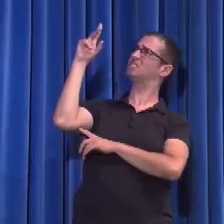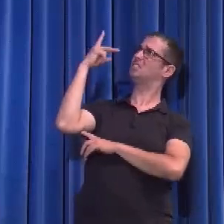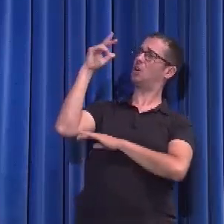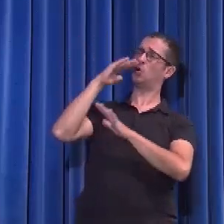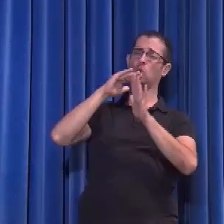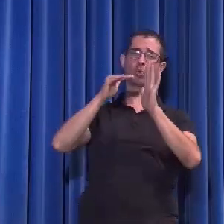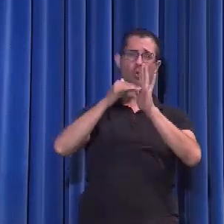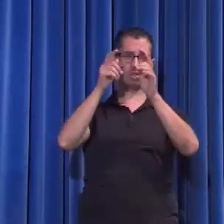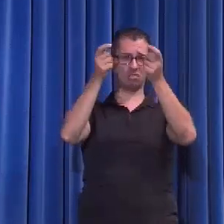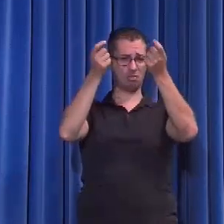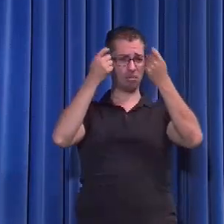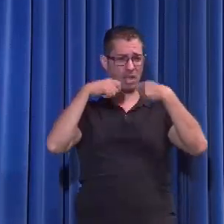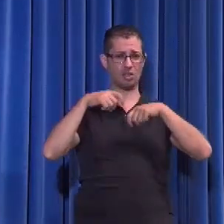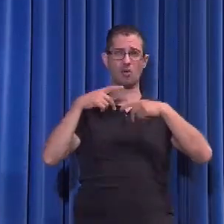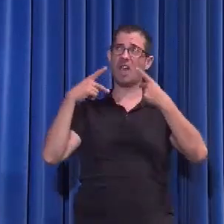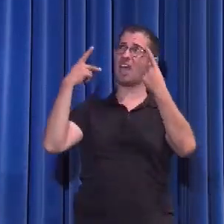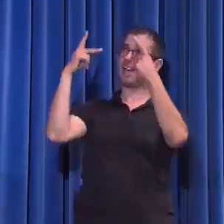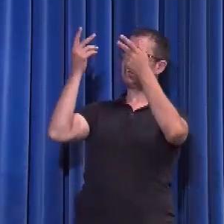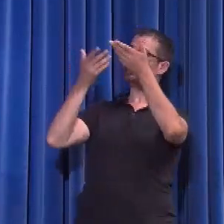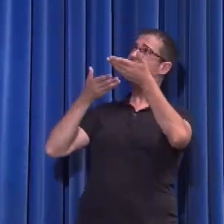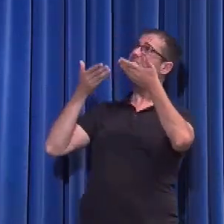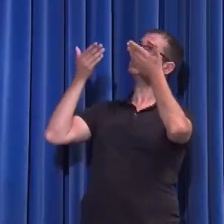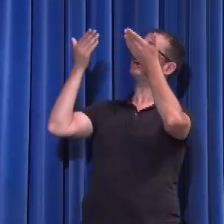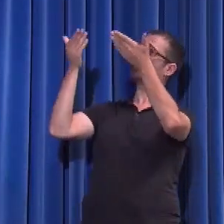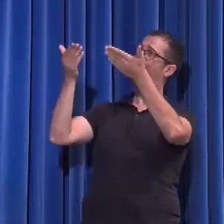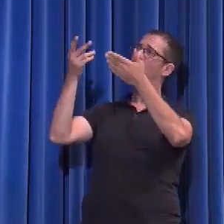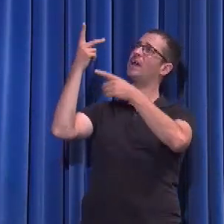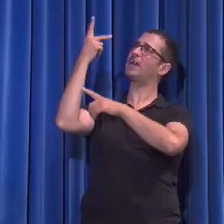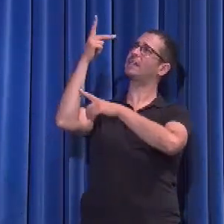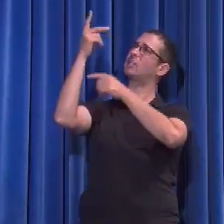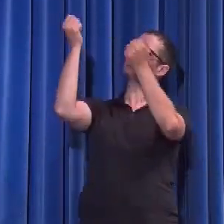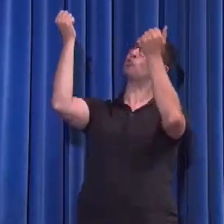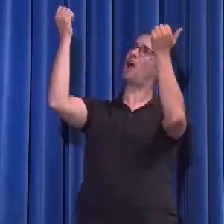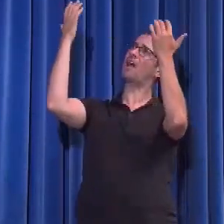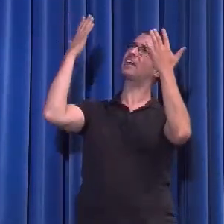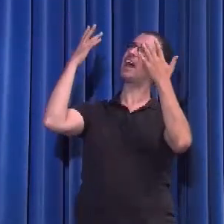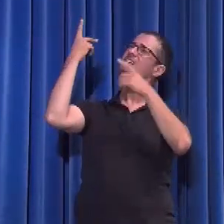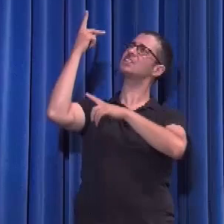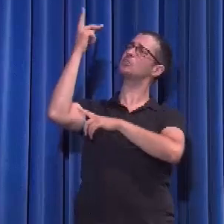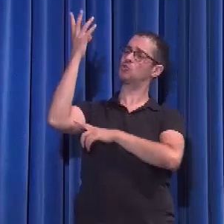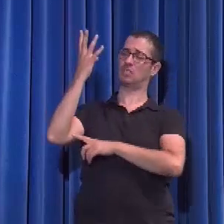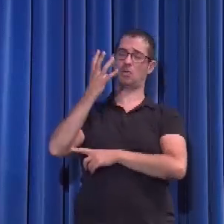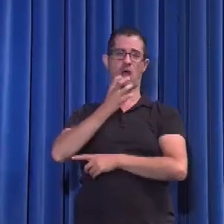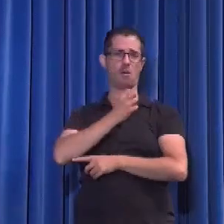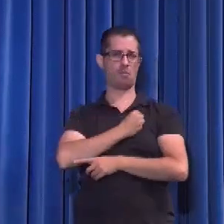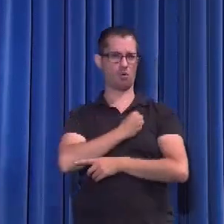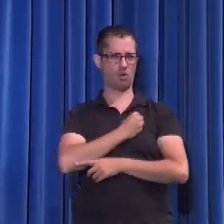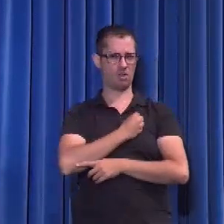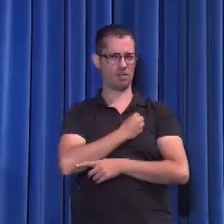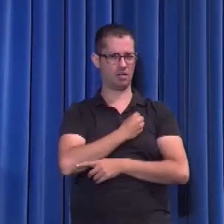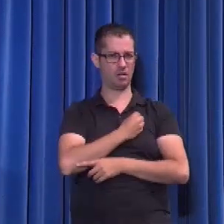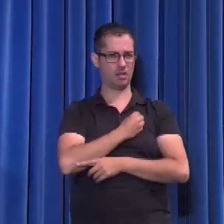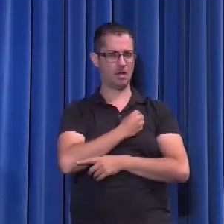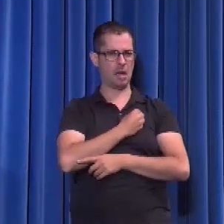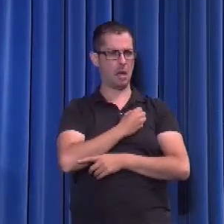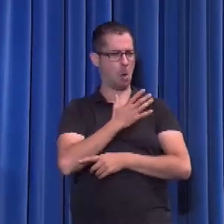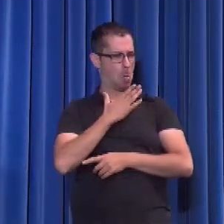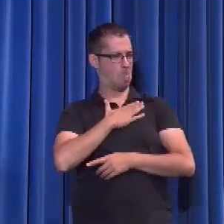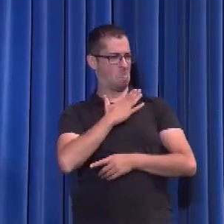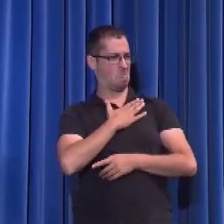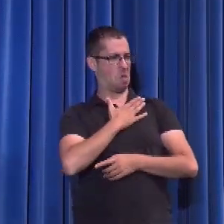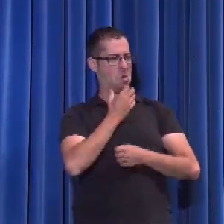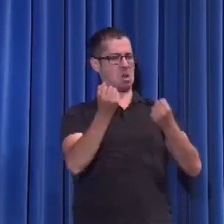é teu. É fruto da tua graça, do teu amor. Livra-me de achar que o meu carro,